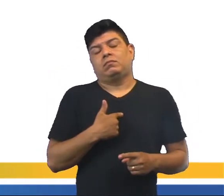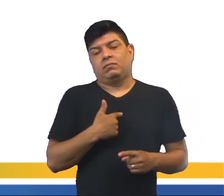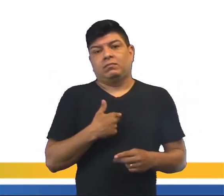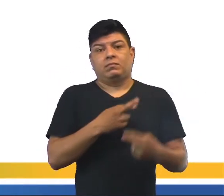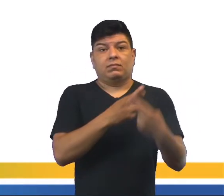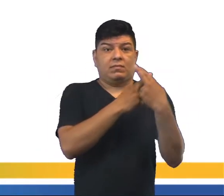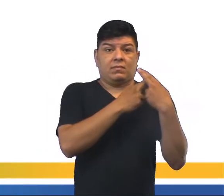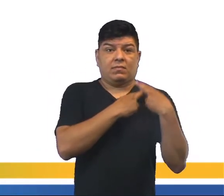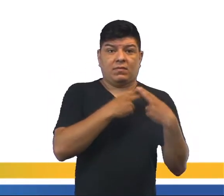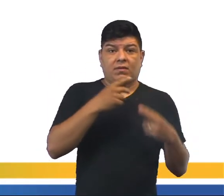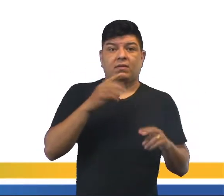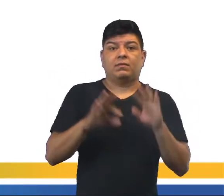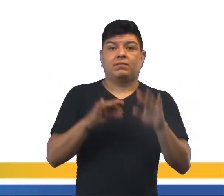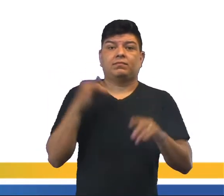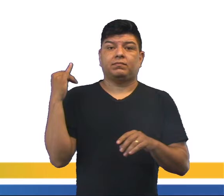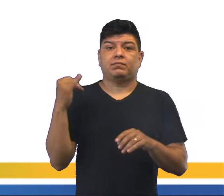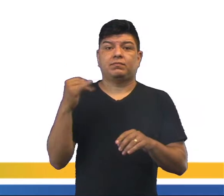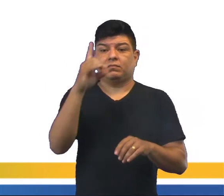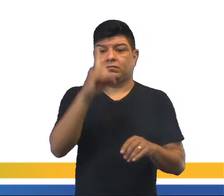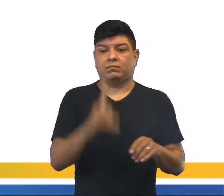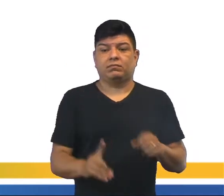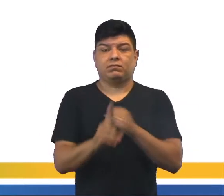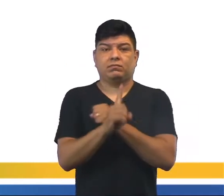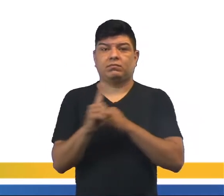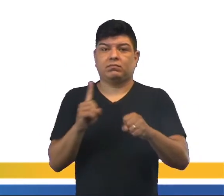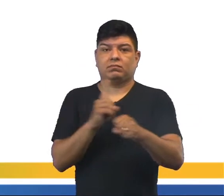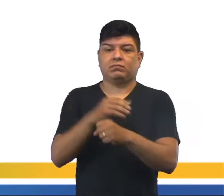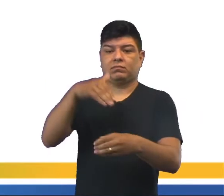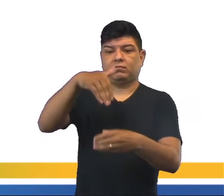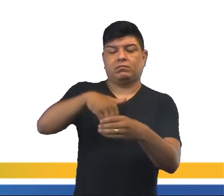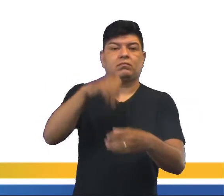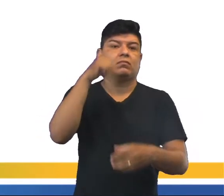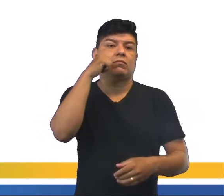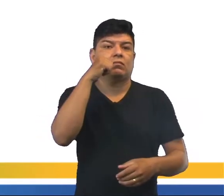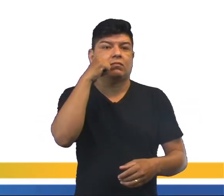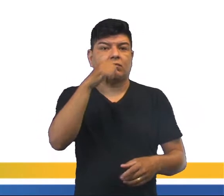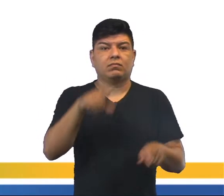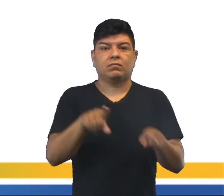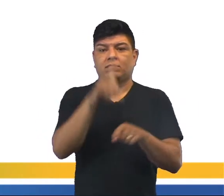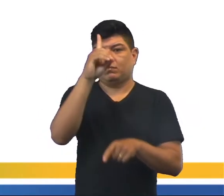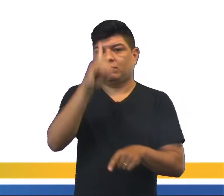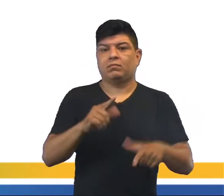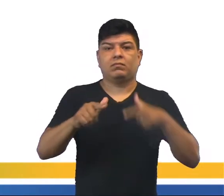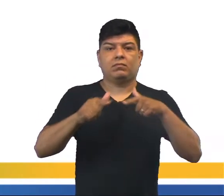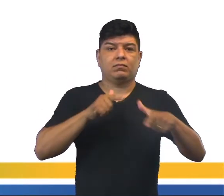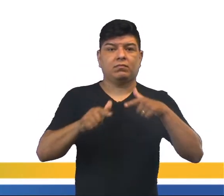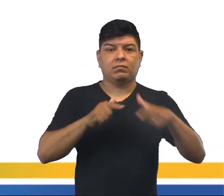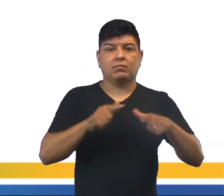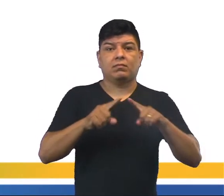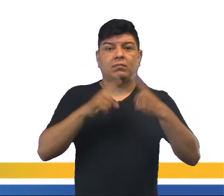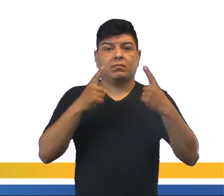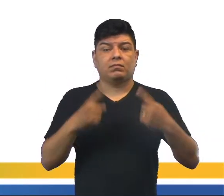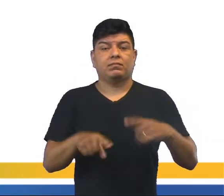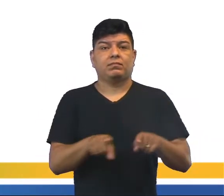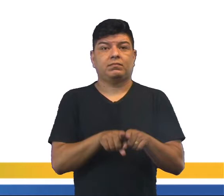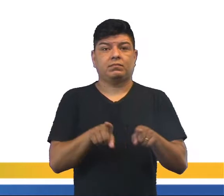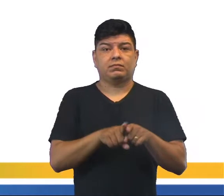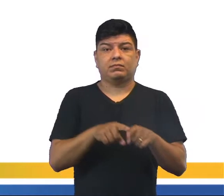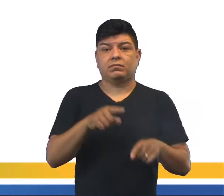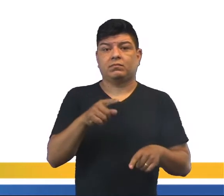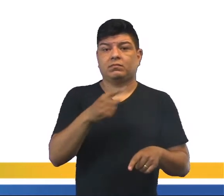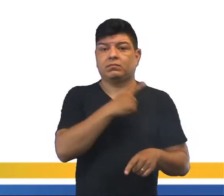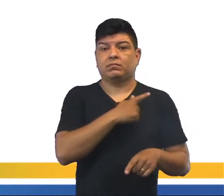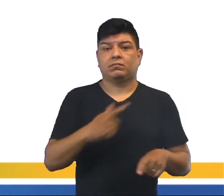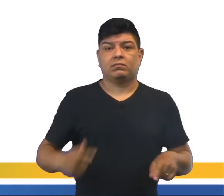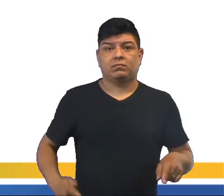responsável por importantes direitos sociais, como o voto feminino e os direitos trabalhistas. Por outro lado, governou o país